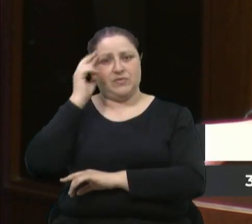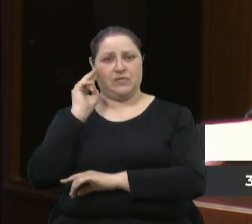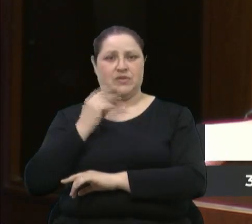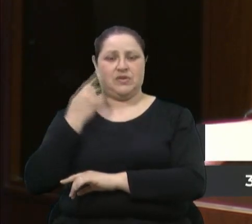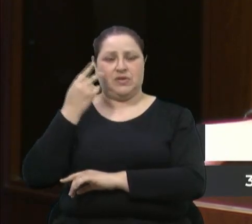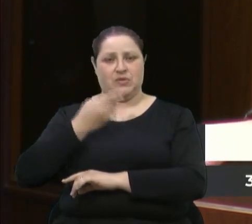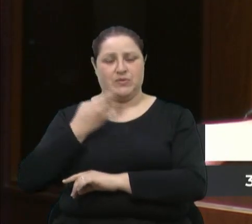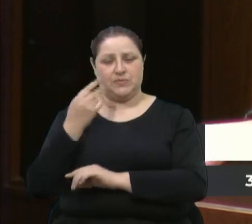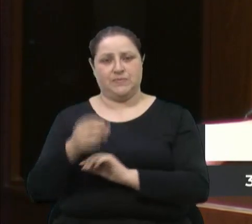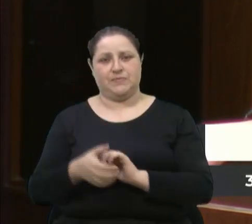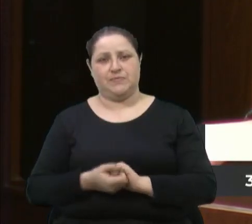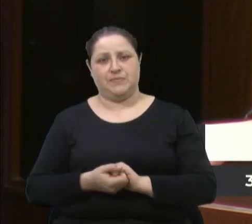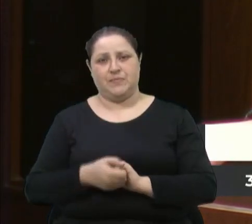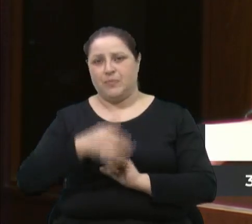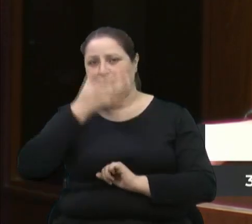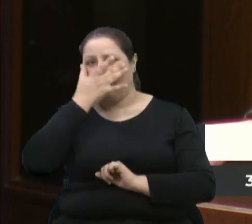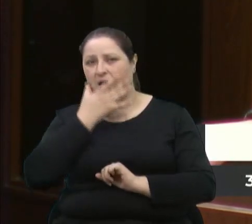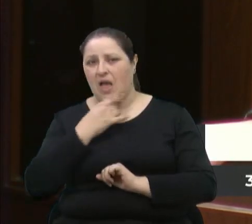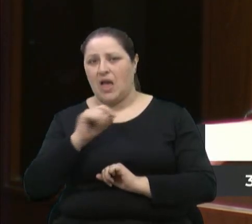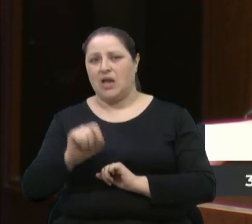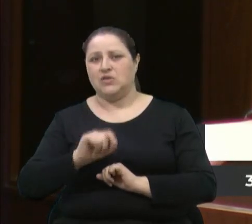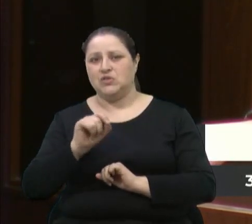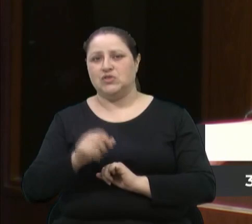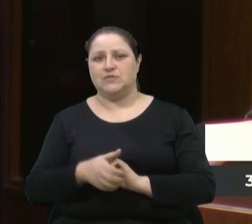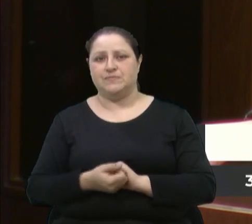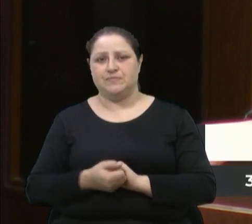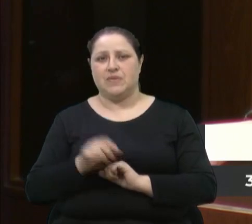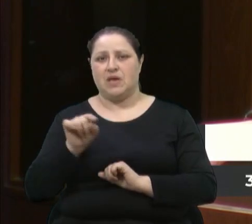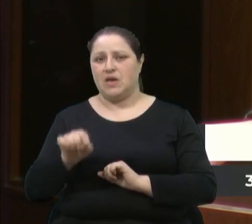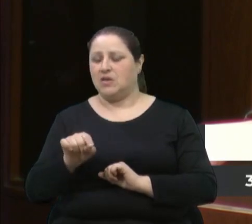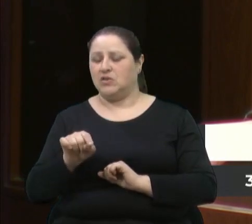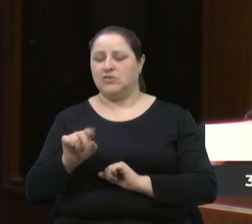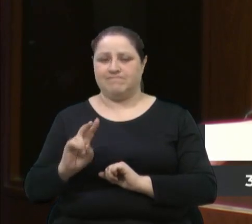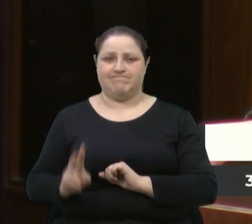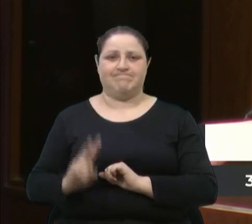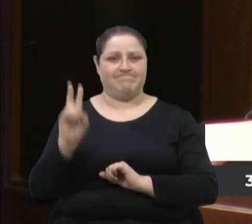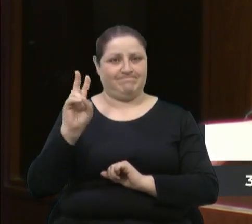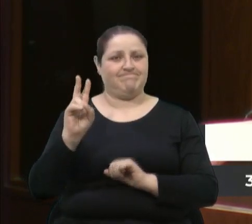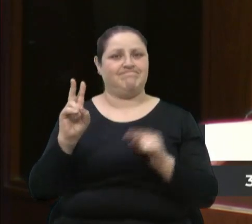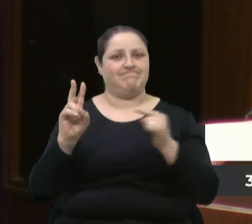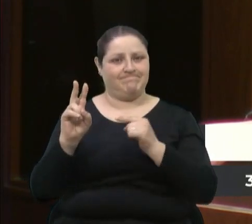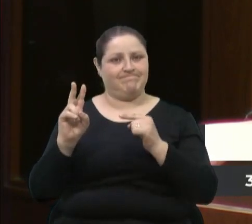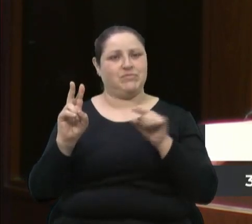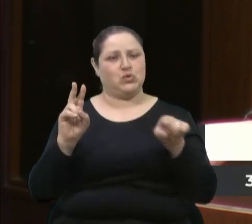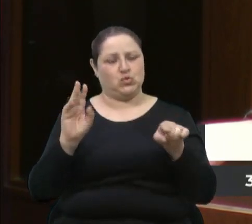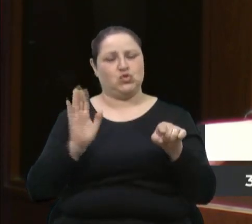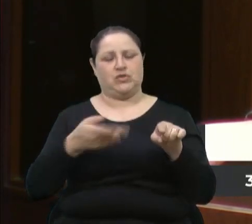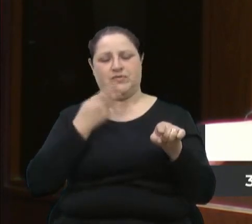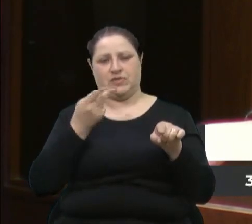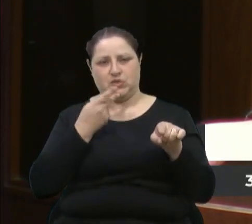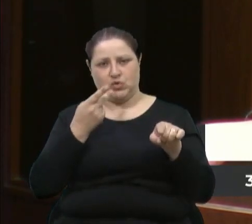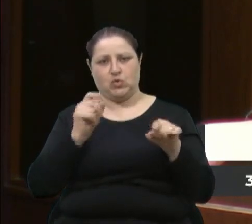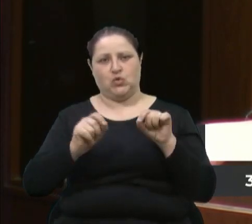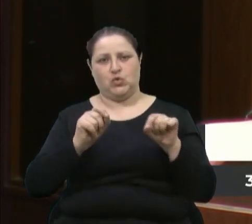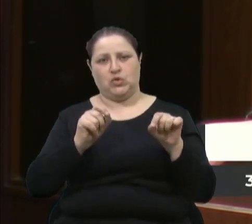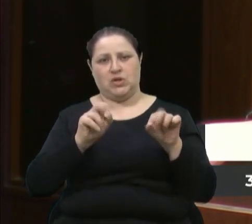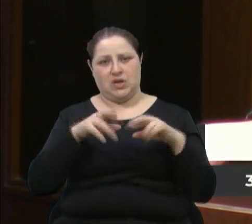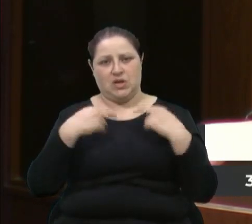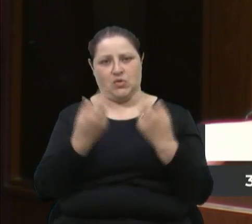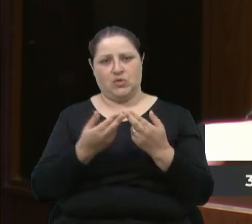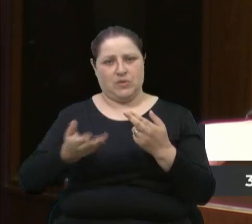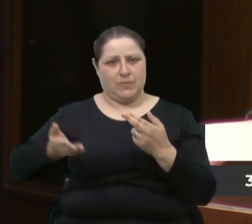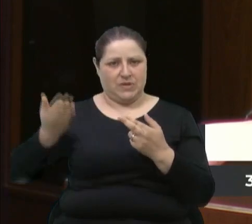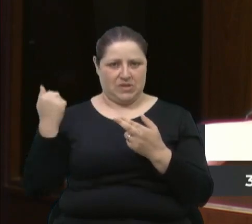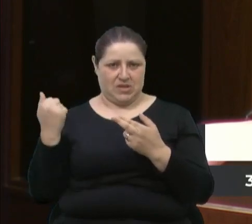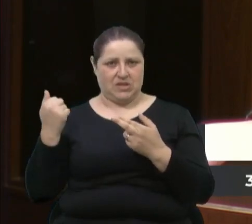Bueno. Eu acho isso muito válido. Como você disse, na sessão